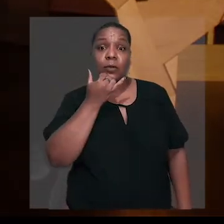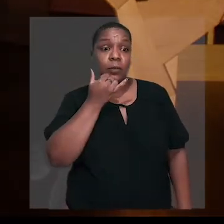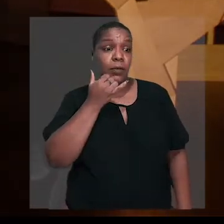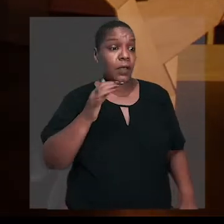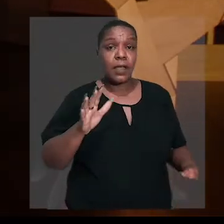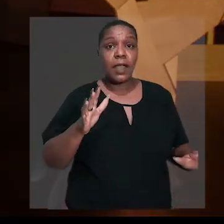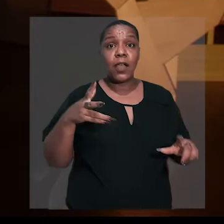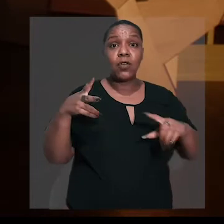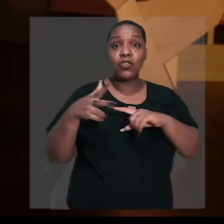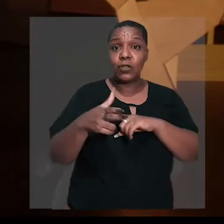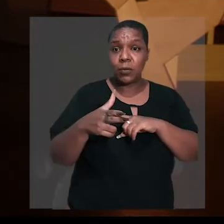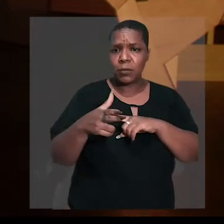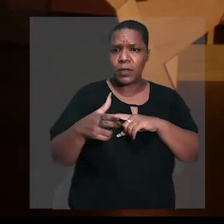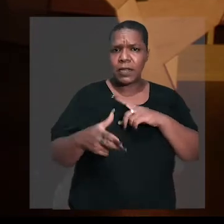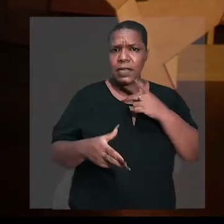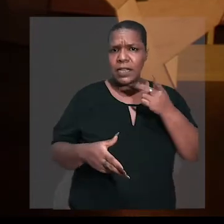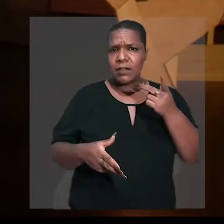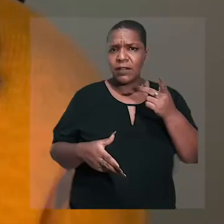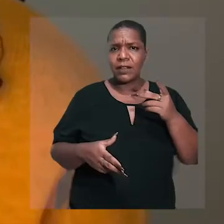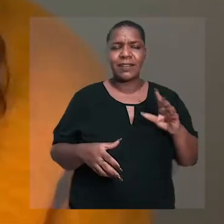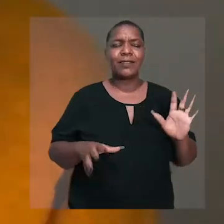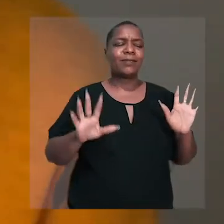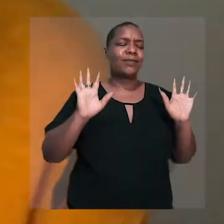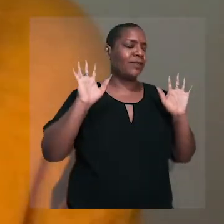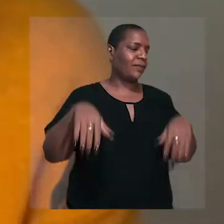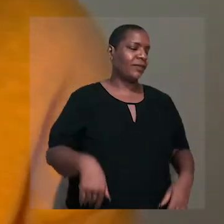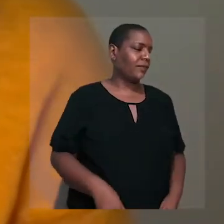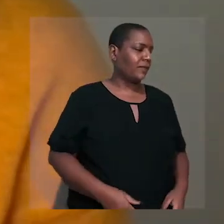Desculpa, eu te interrompi, você estava falando?